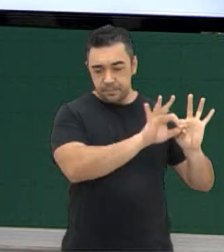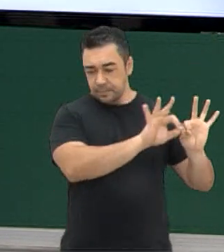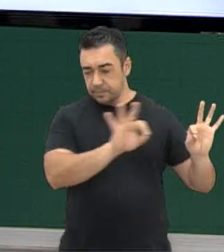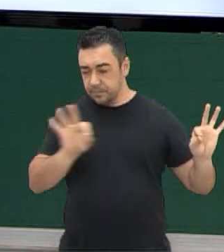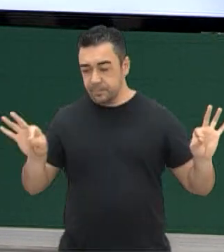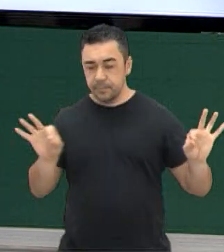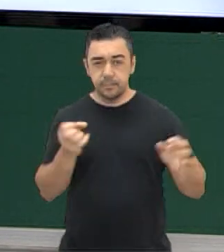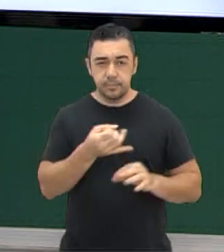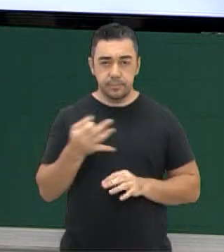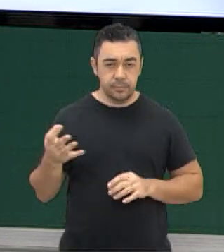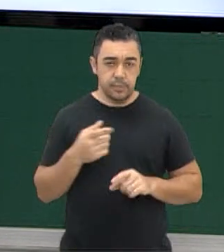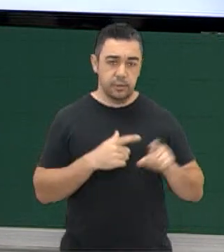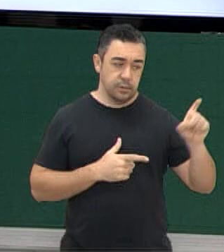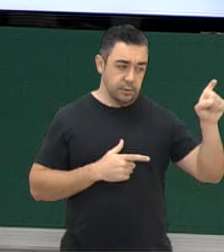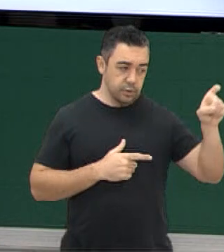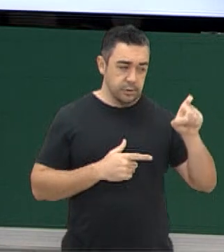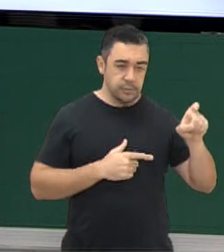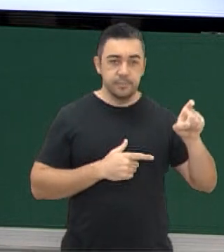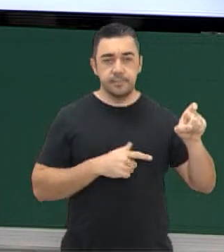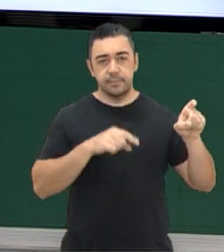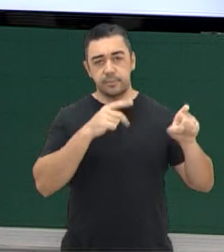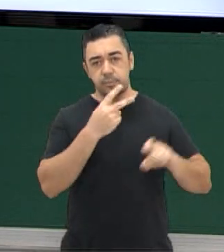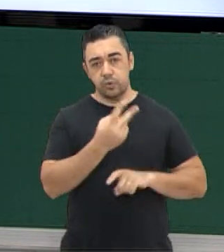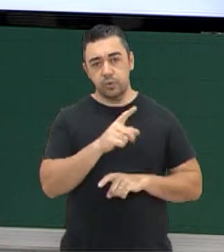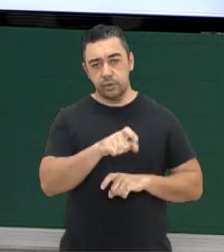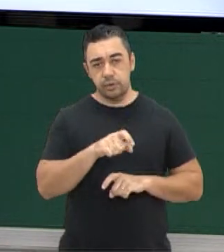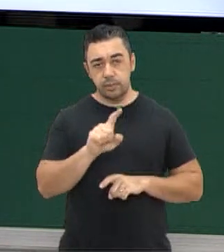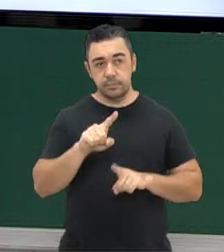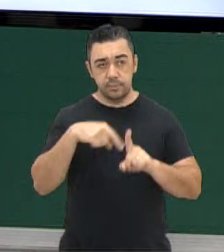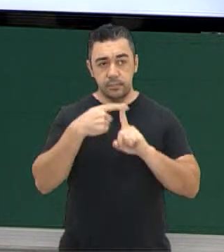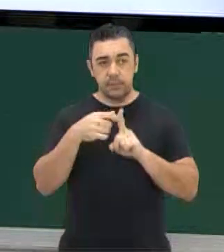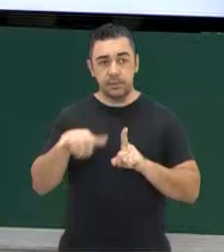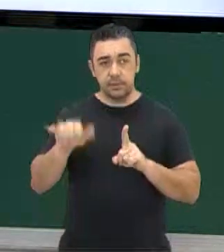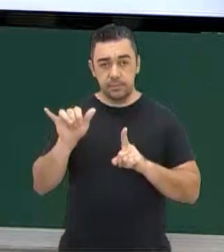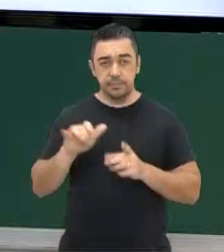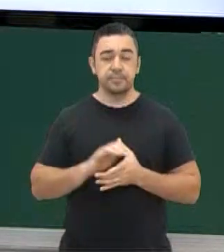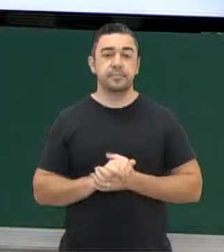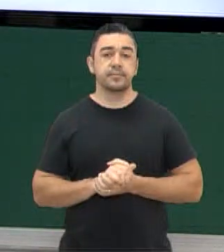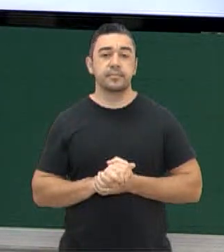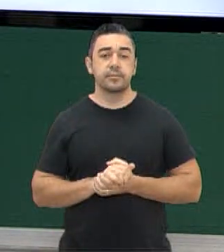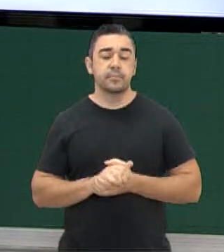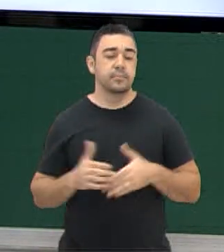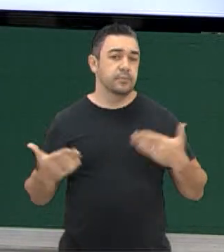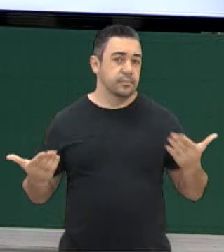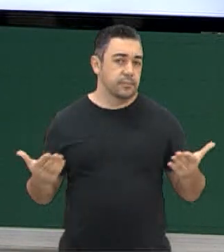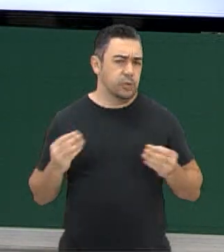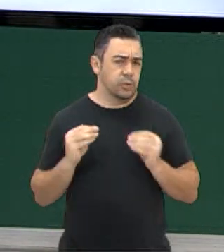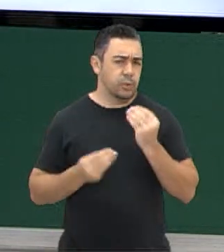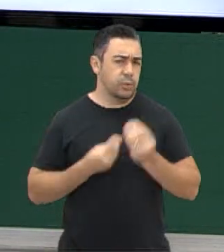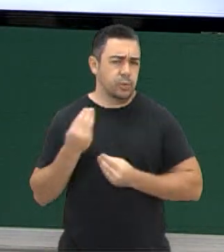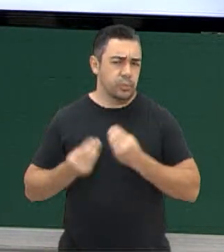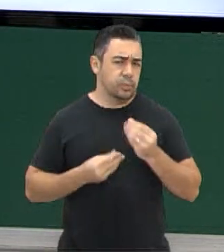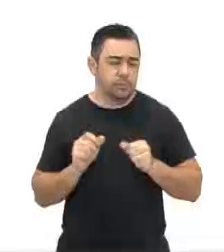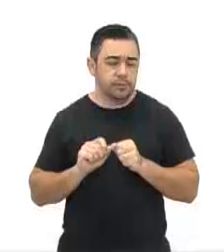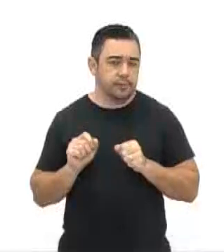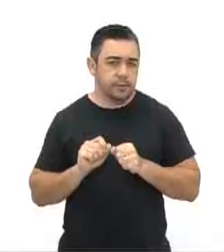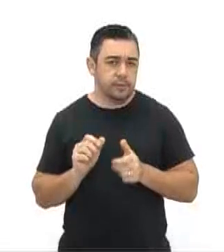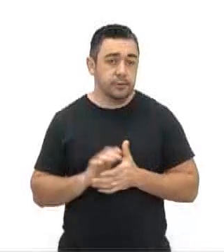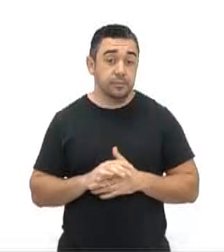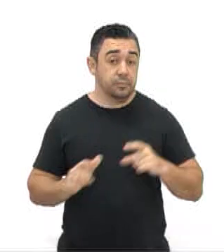que esse lado mede x e o outro 2x mais o y. Então, como é que eu vou representar isso